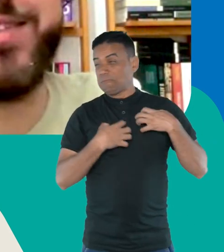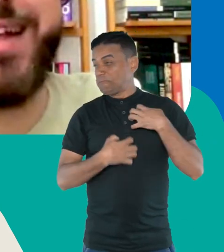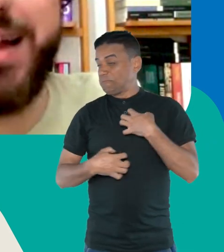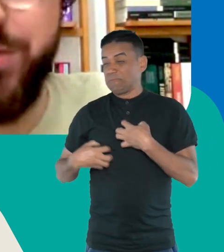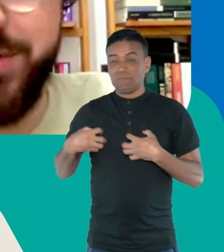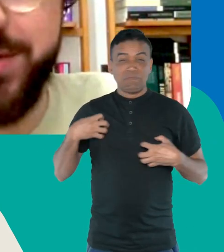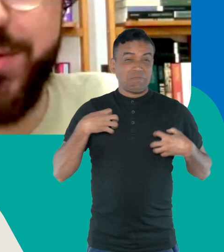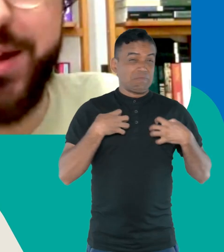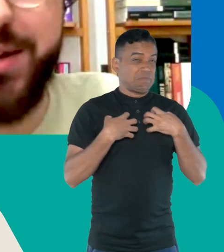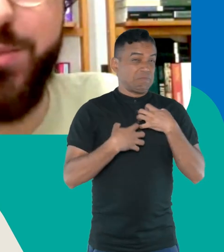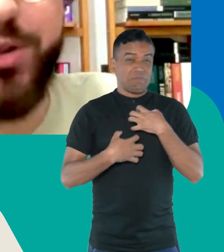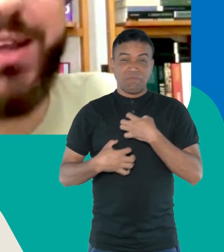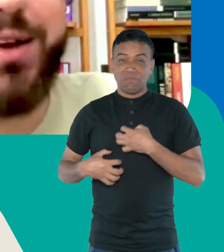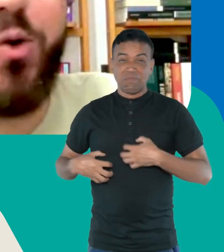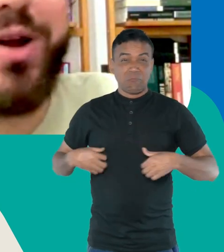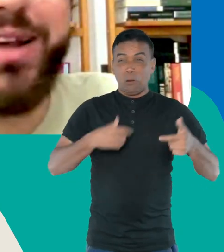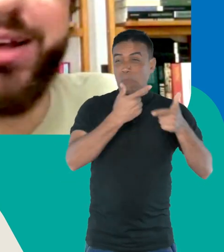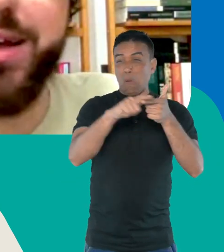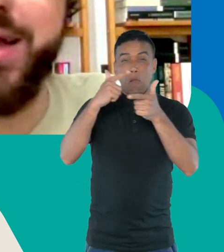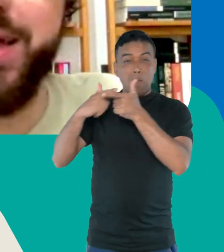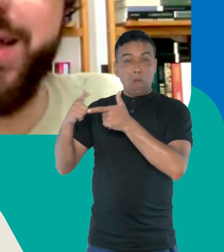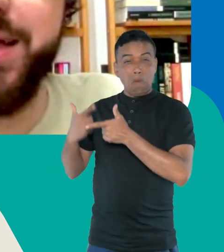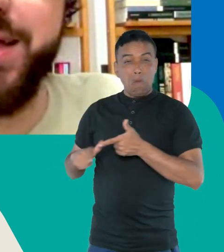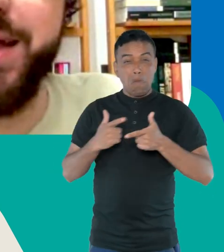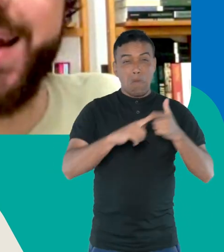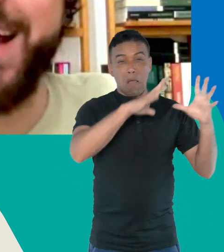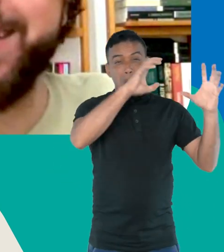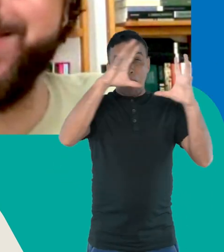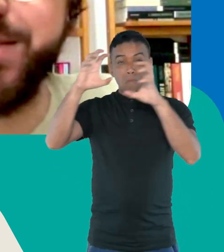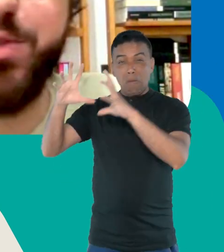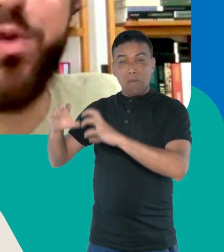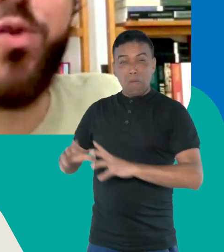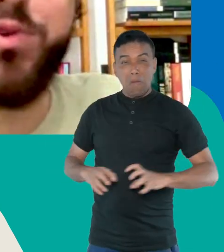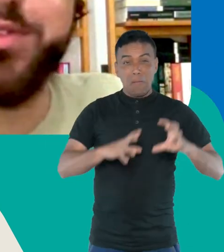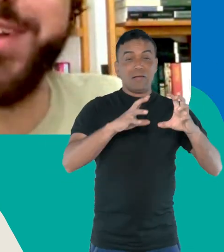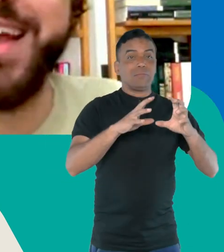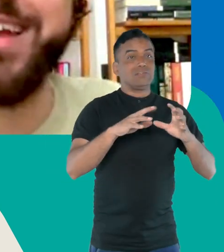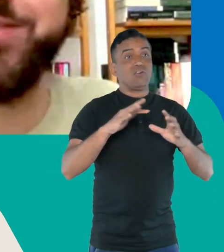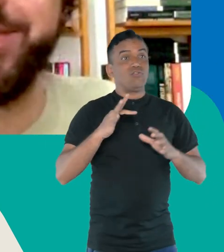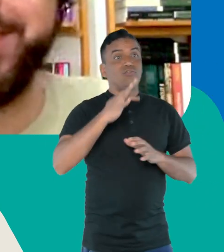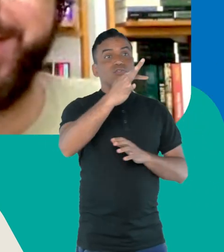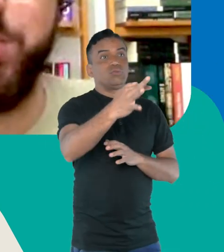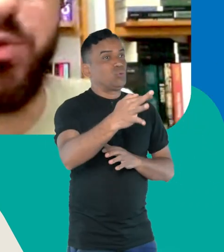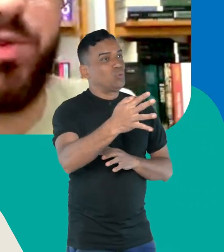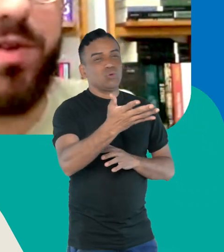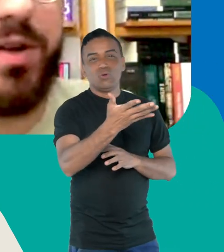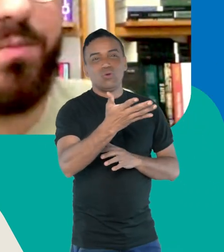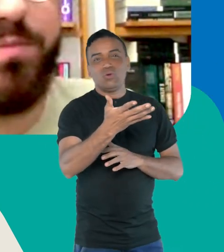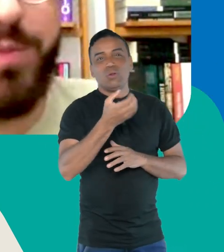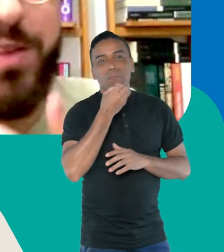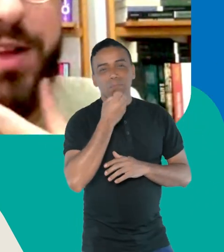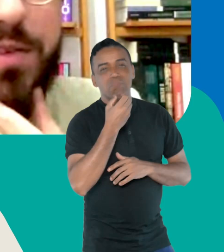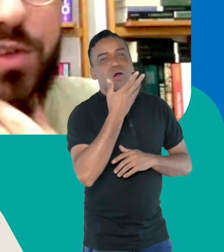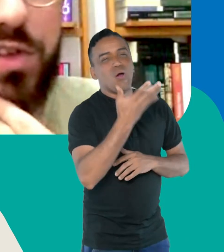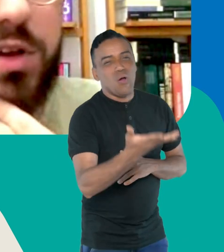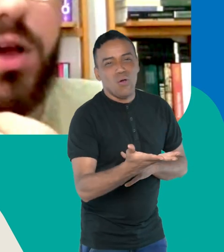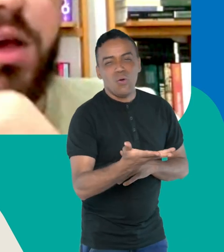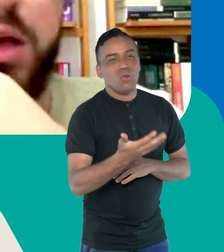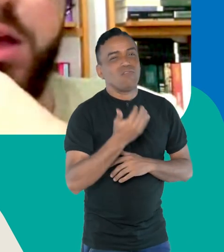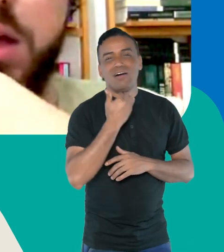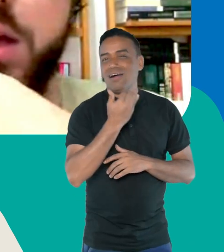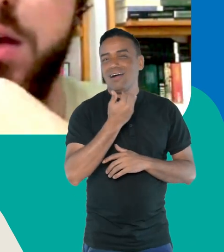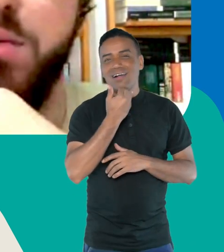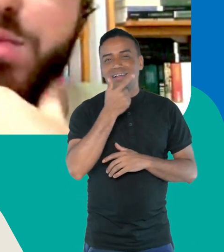plantou tempestades, então ela não poderia colher aragens, sopros quentes, né, no rosto. Ela precisava